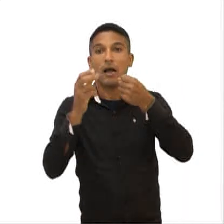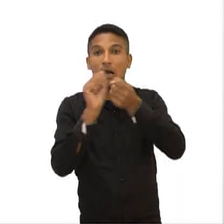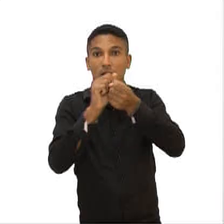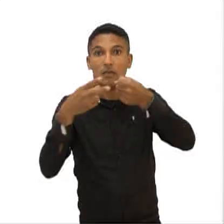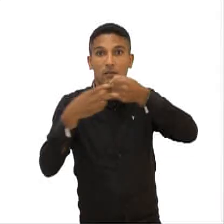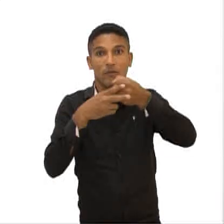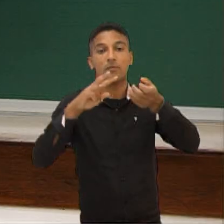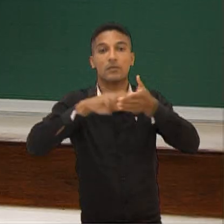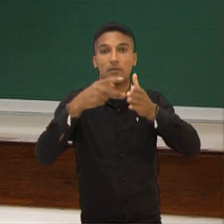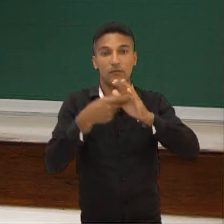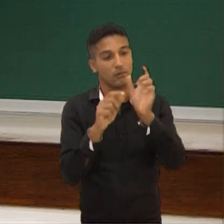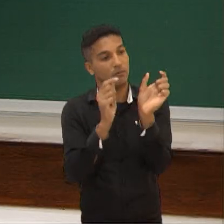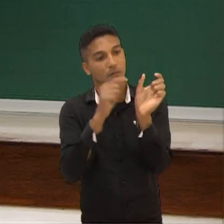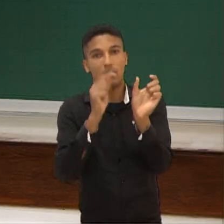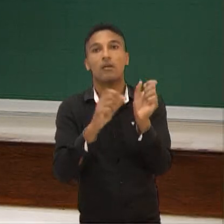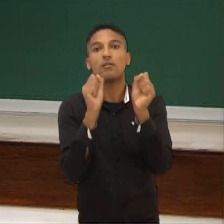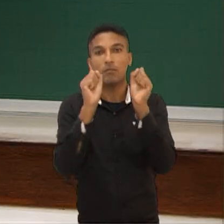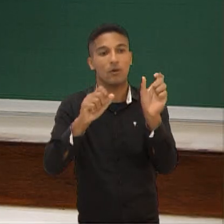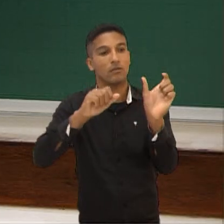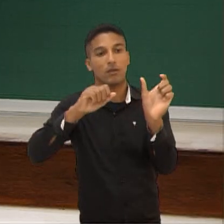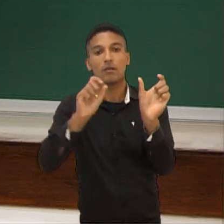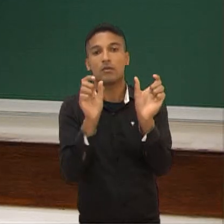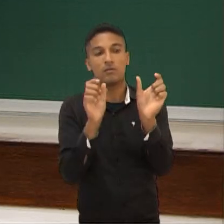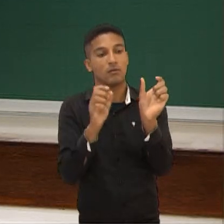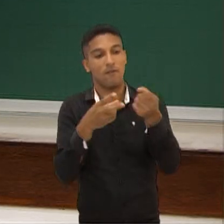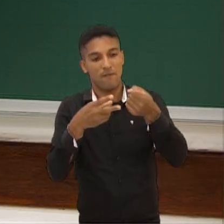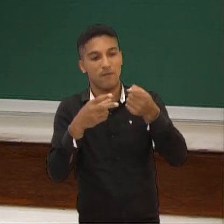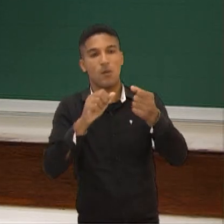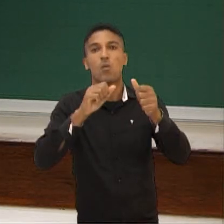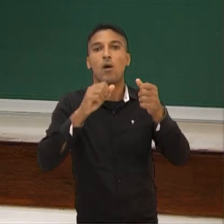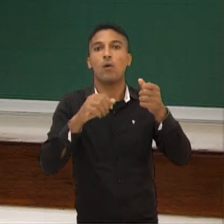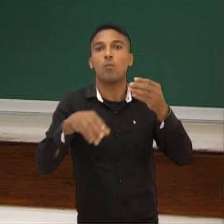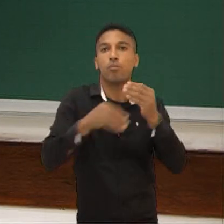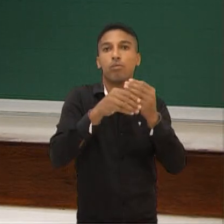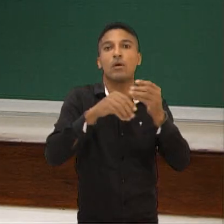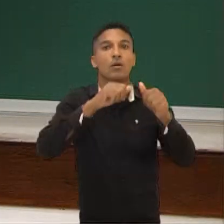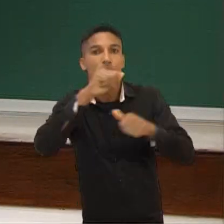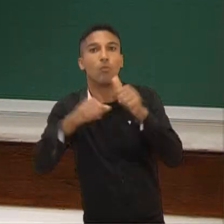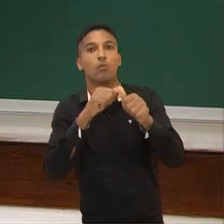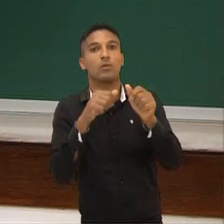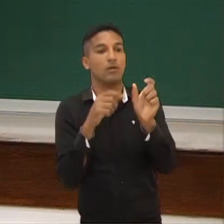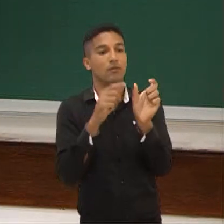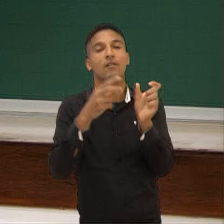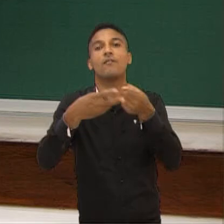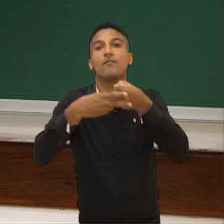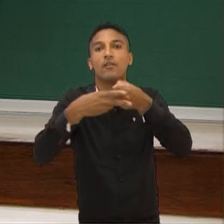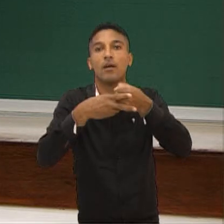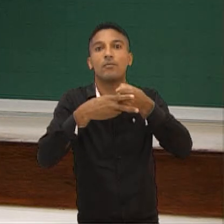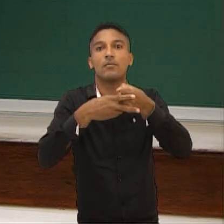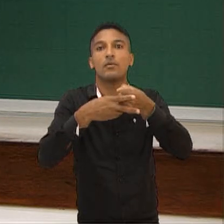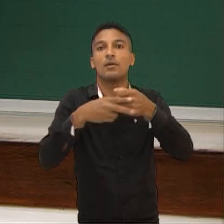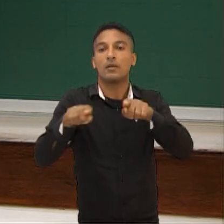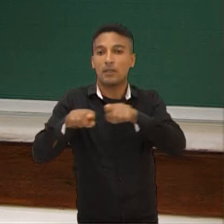né? Então, um advérbio é uma palavra que modifica um verbo, modifica um adjetivo ou modifica até um outro advérbio.